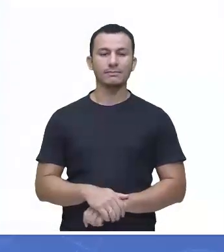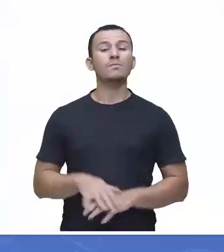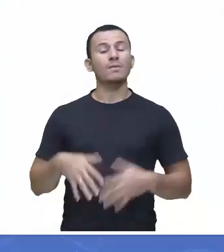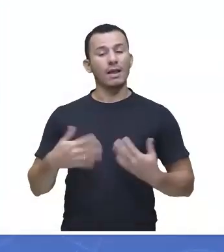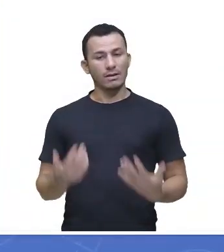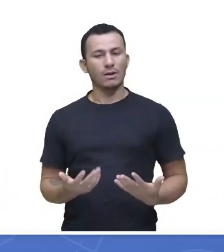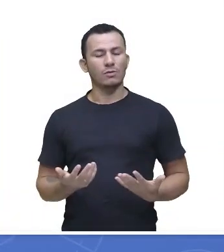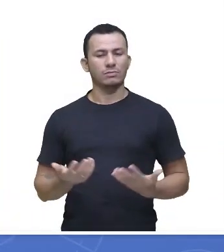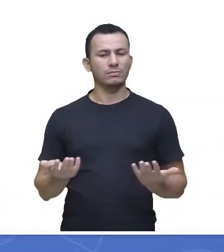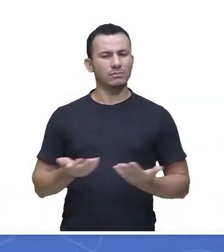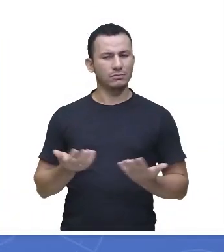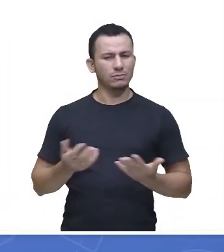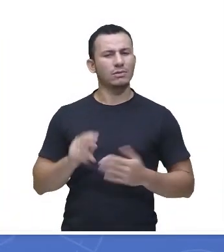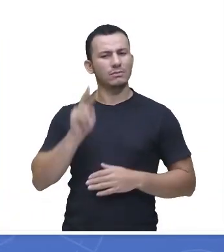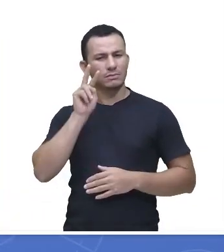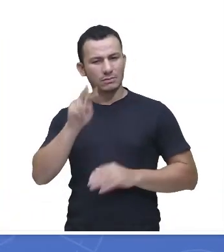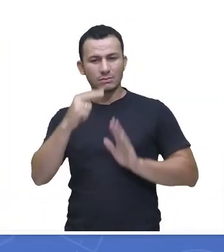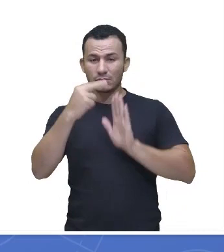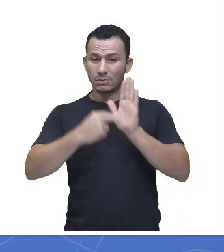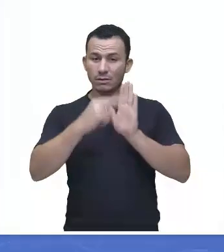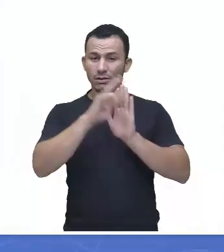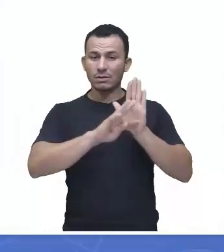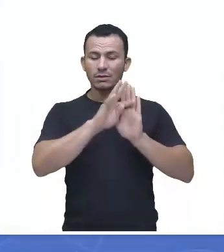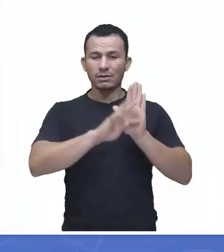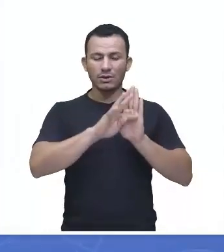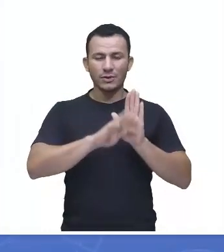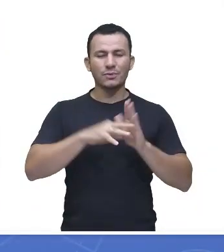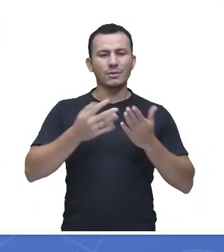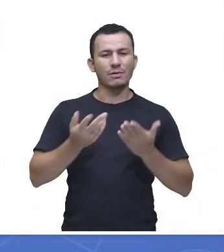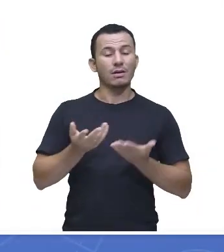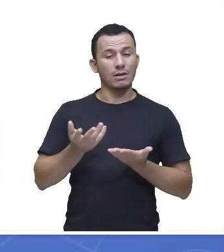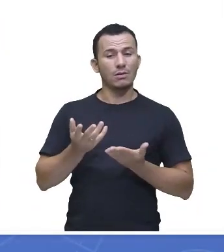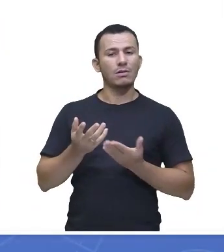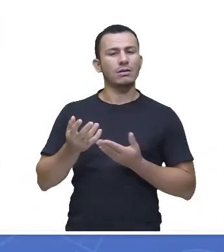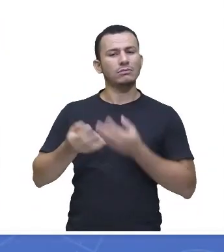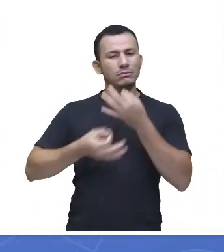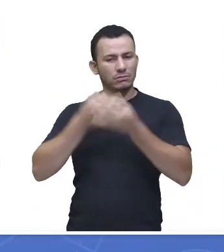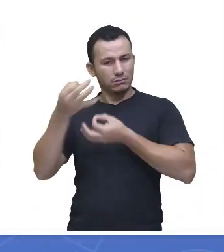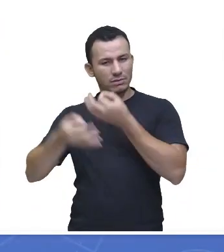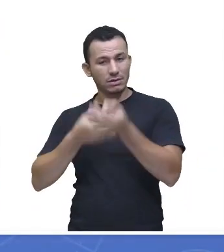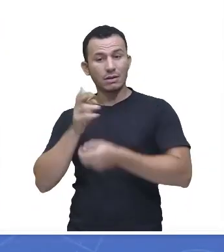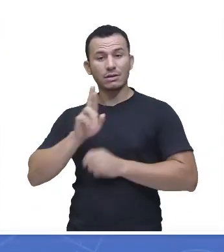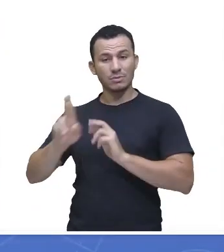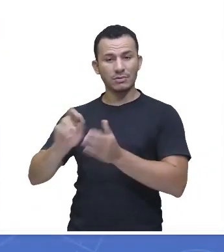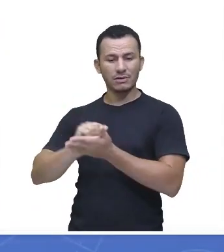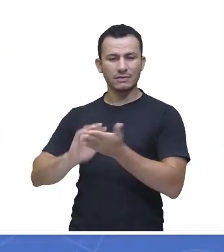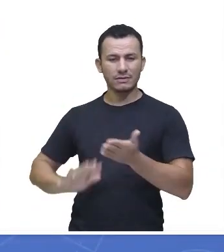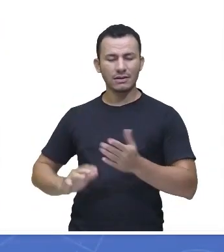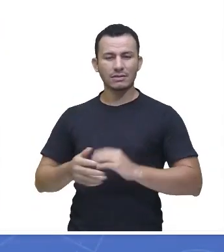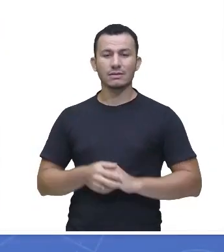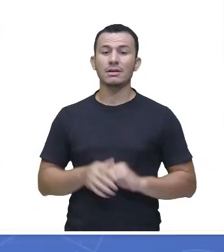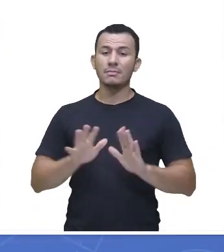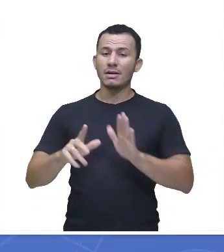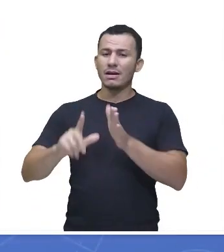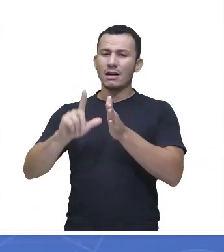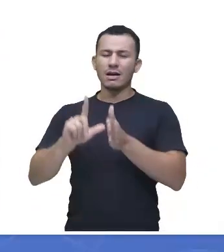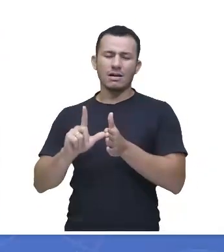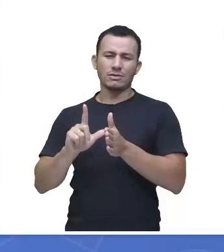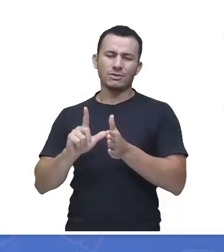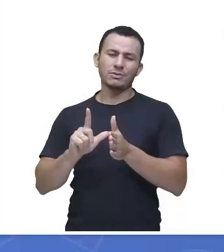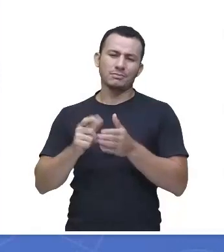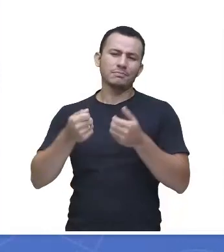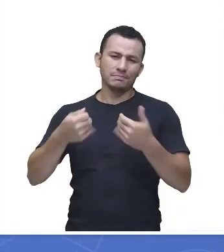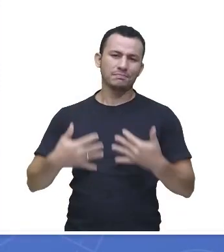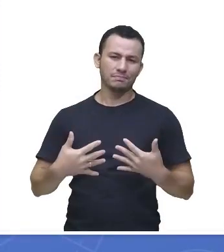Então, gente, voltamos. Você releu o texto e agora nós vamos comentar e responder. Antes, porém, vamos fazer justiça